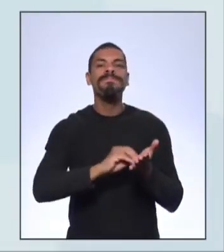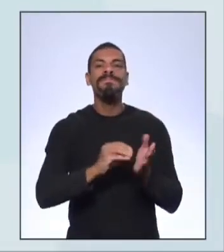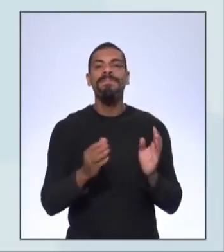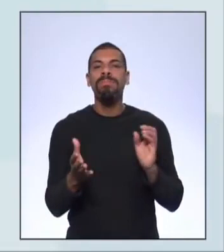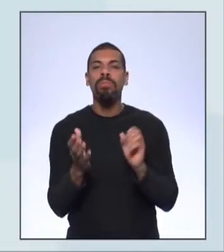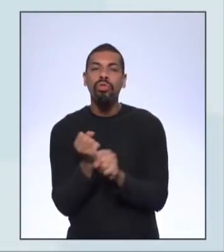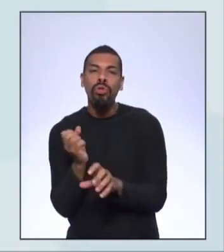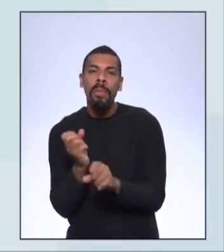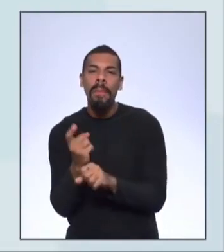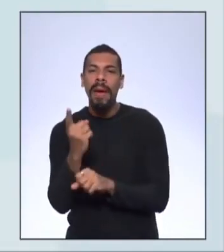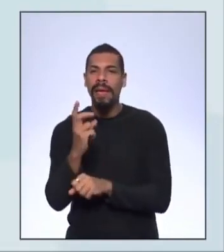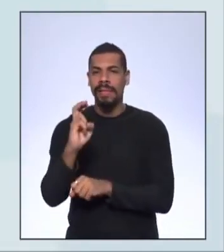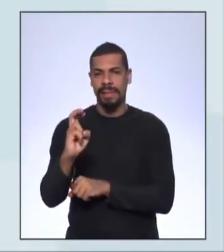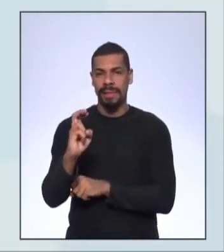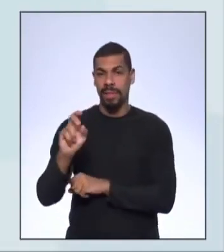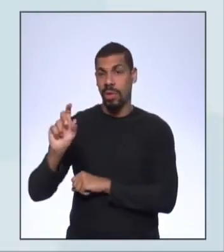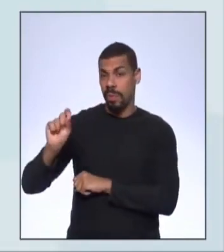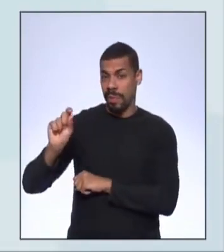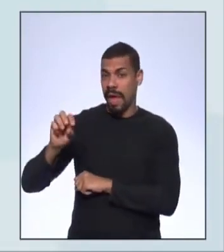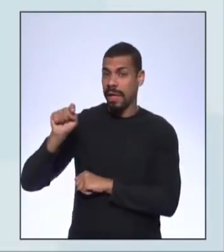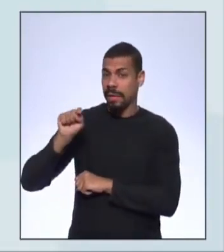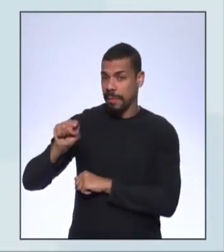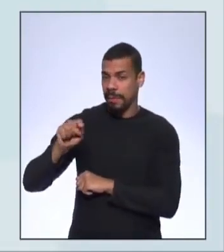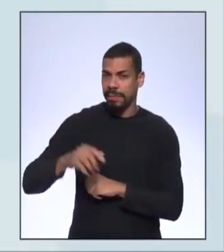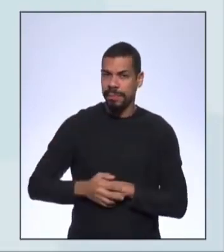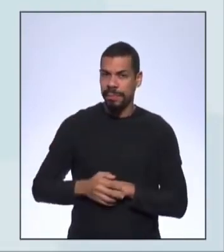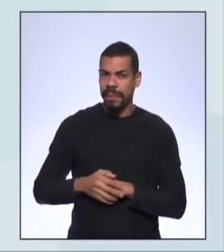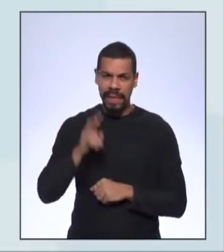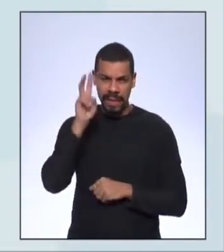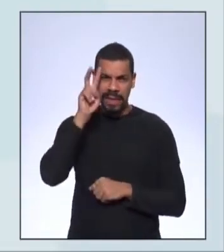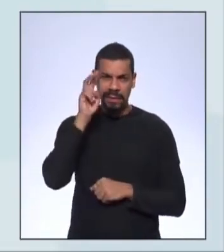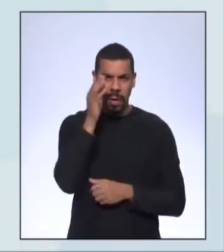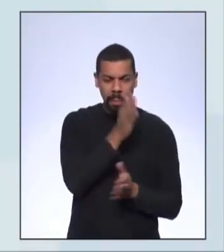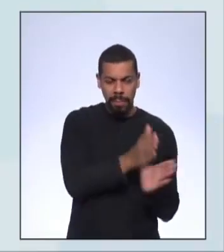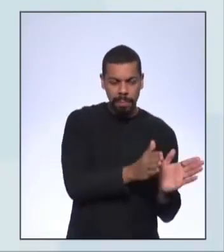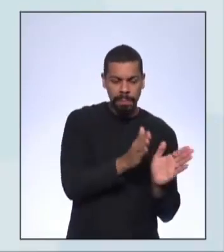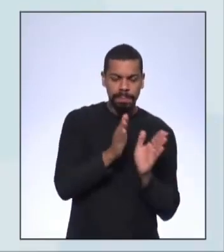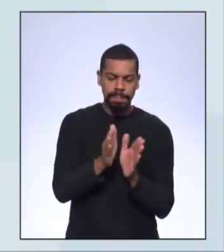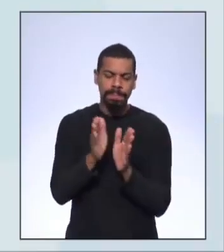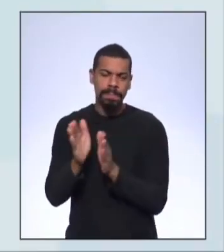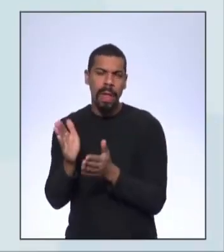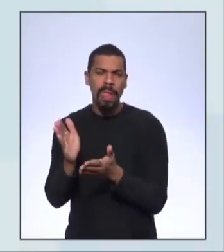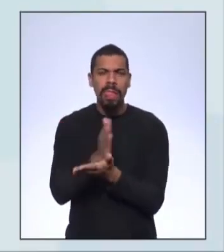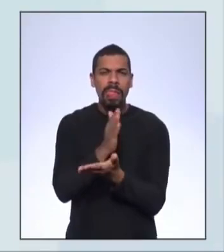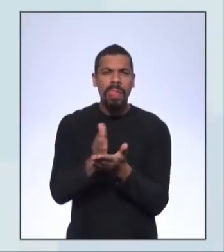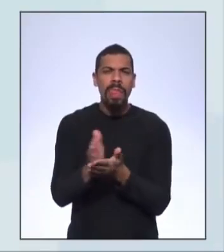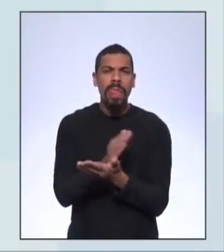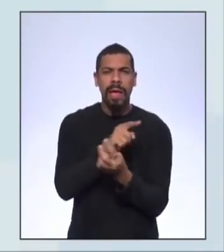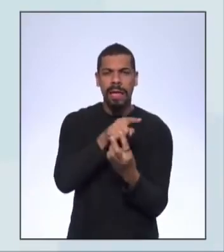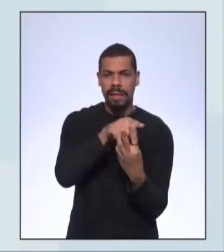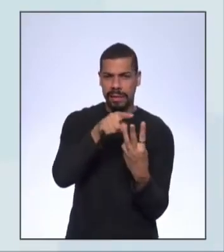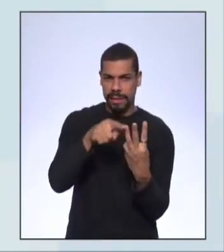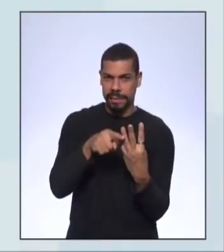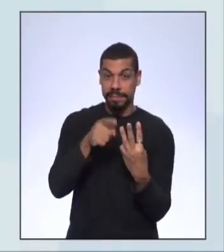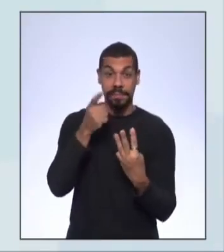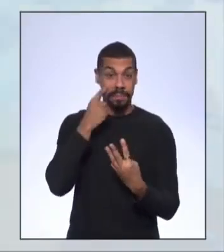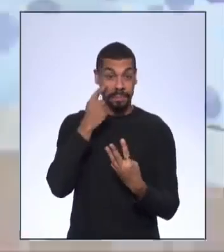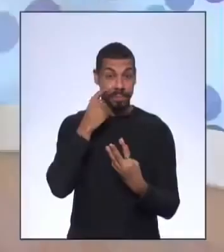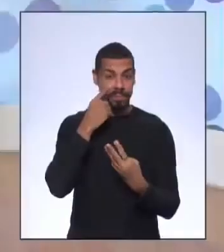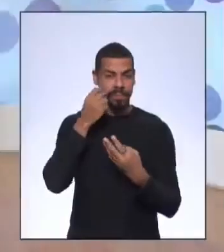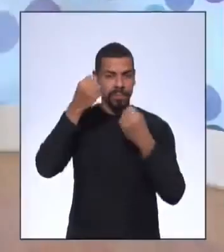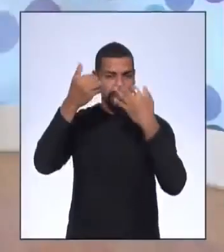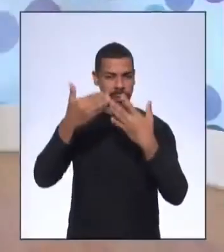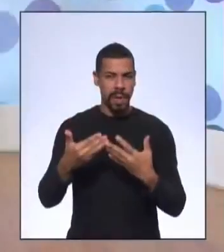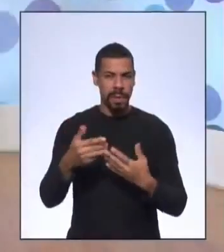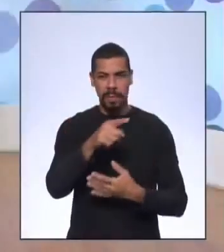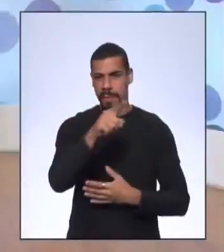No caso aí, 10. Se vocês forem ver, dividiu em 3 partes iguais. Mas vamos tentar fazer aqui, ó. Acompanha aqui comigo.